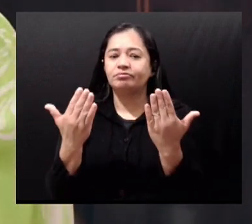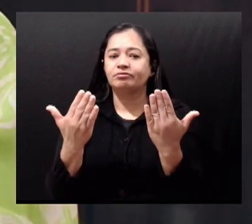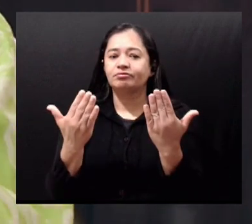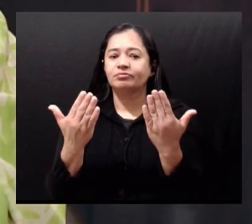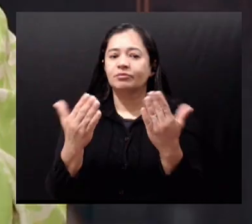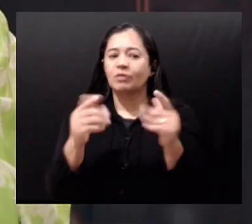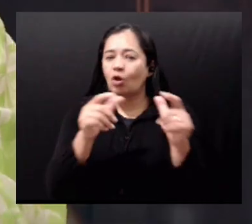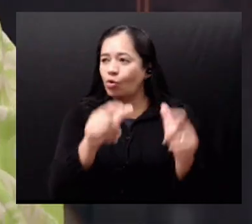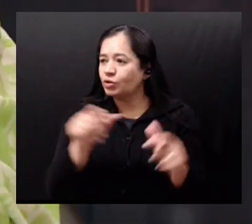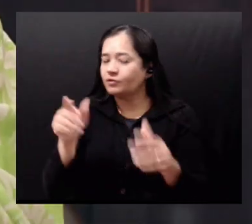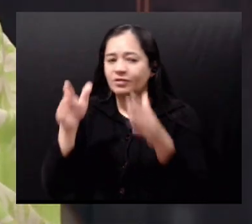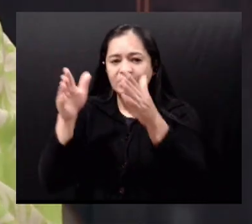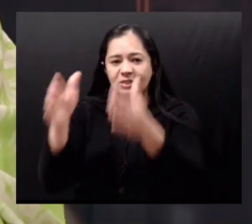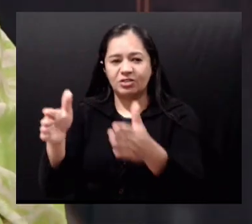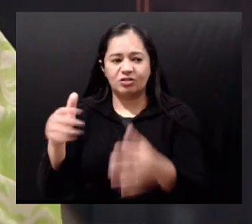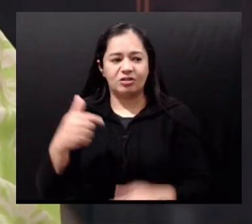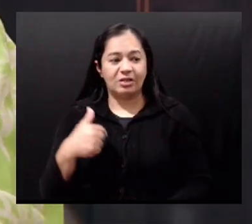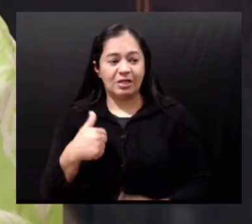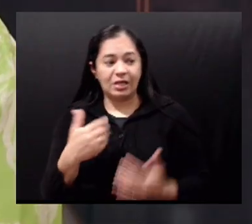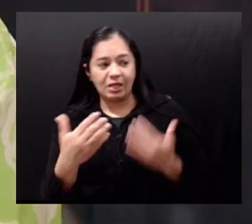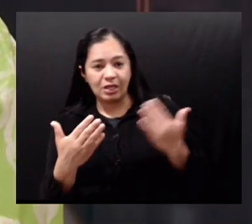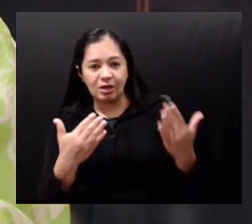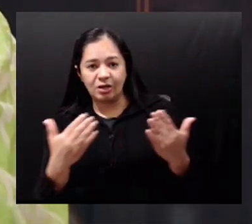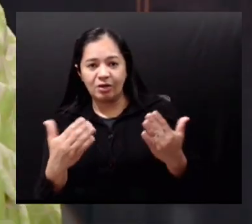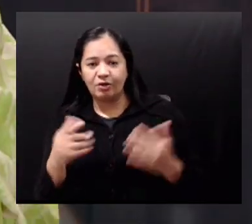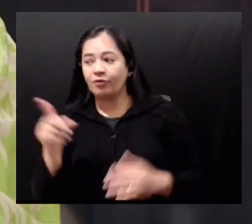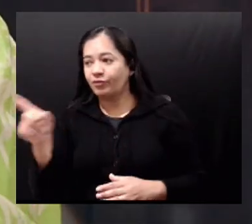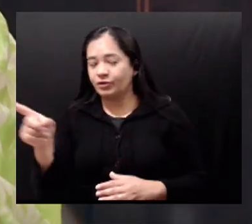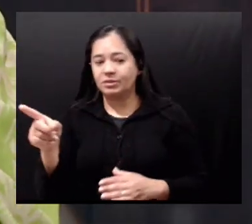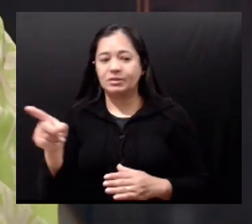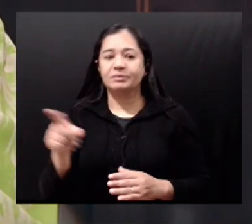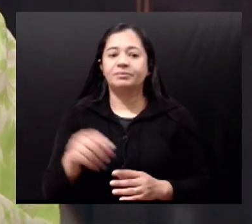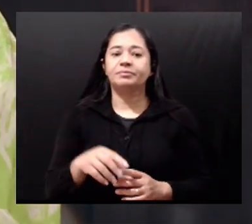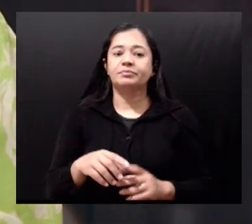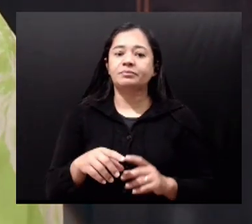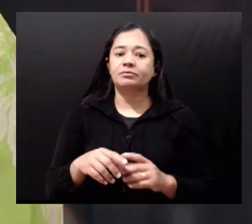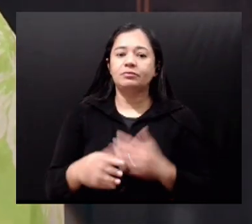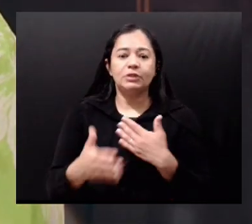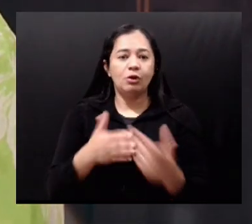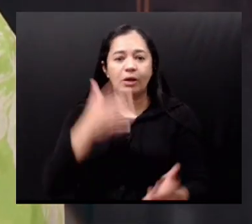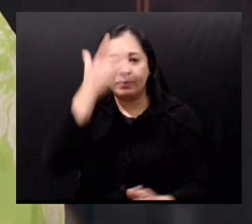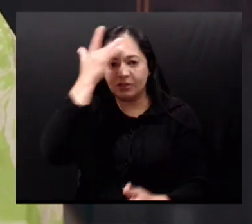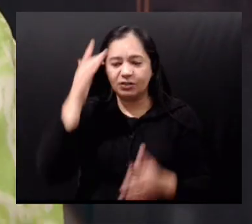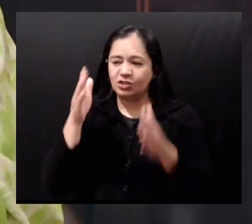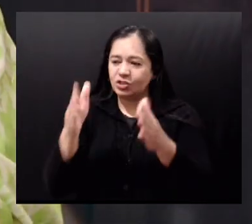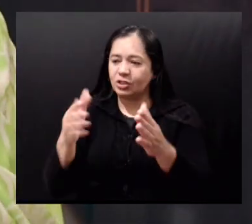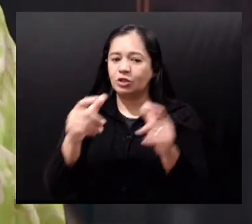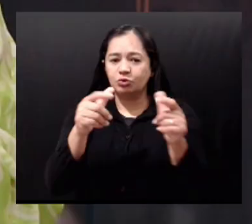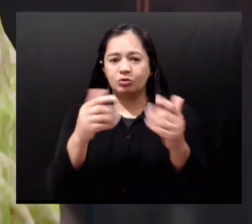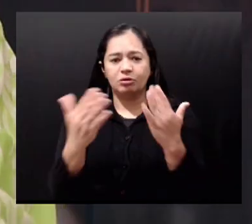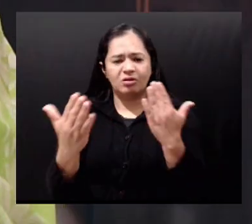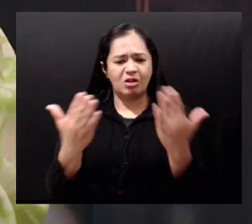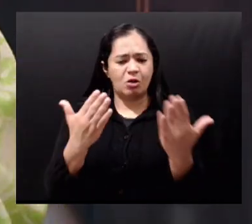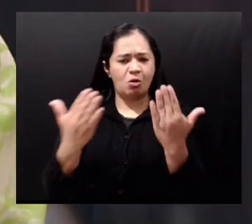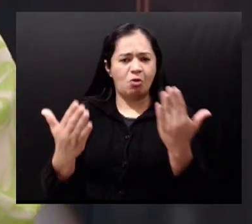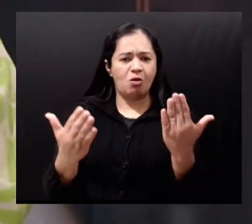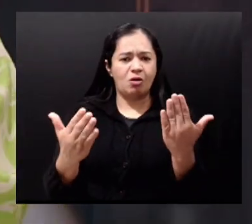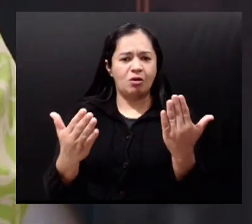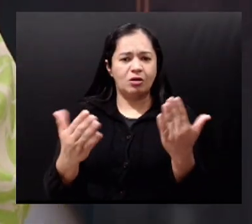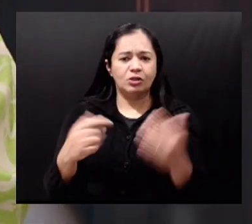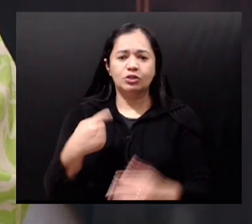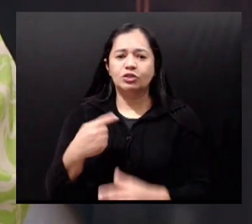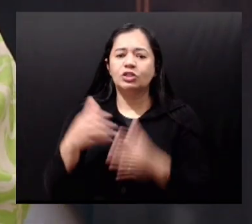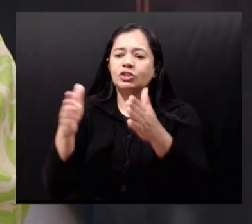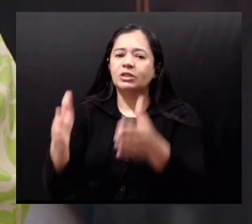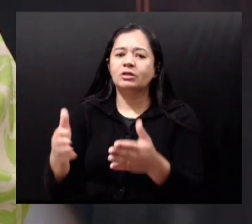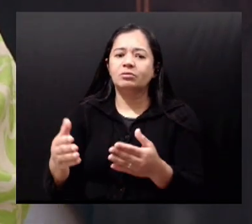se comparando, né, tô falando de você porque Uhum. você colocou a pergunta, Sim. mas onde nós chegamos, em que lugar nós chegamos se comparando com